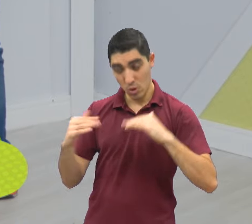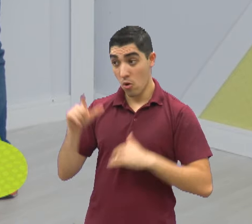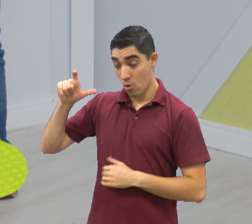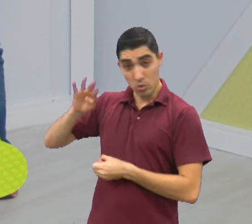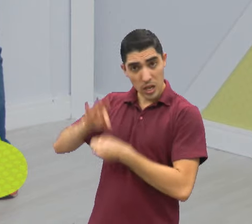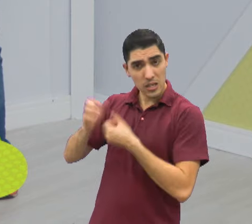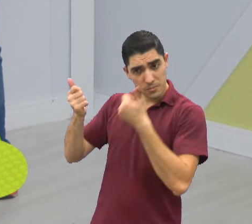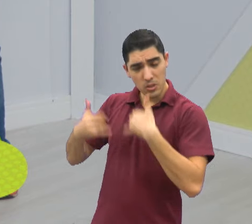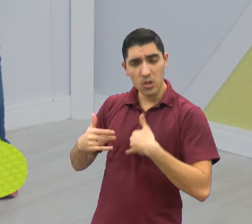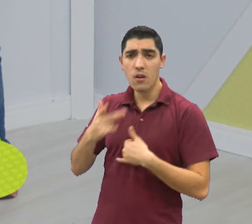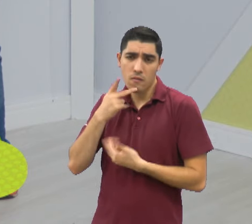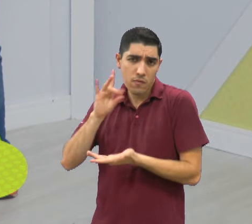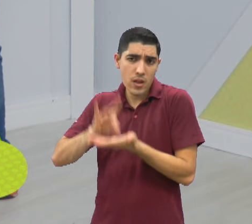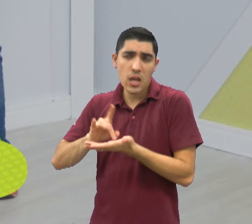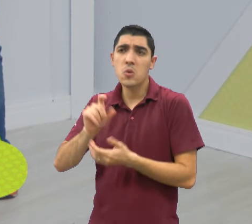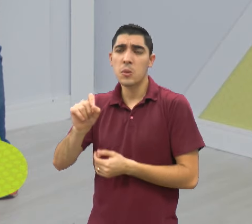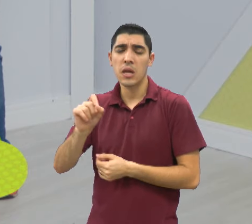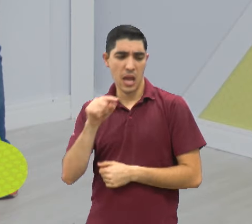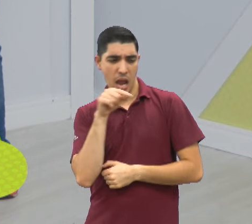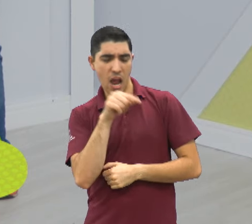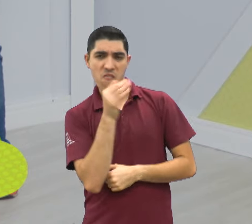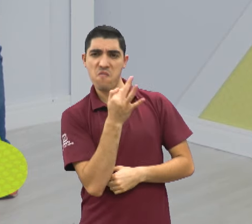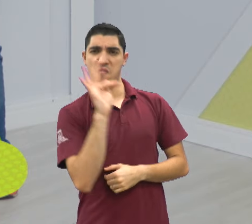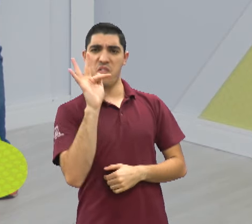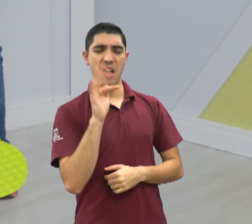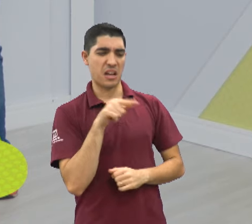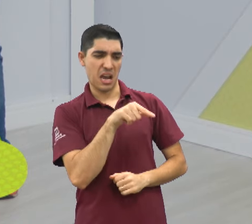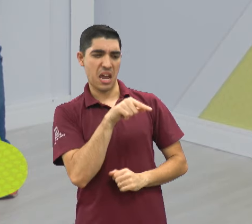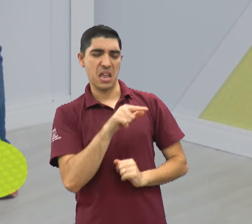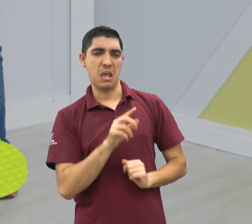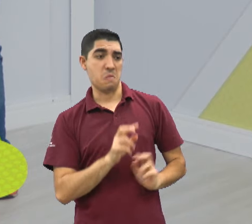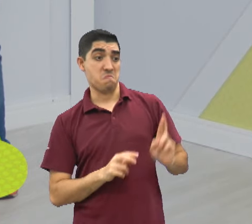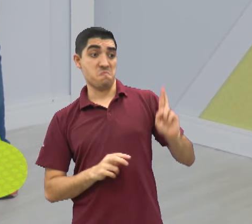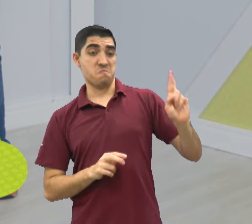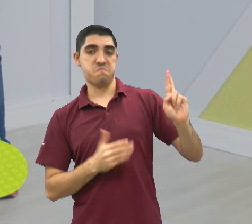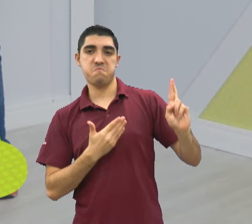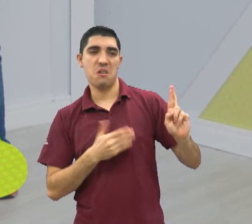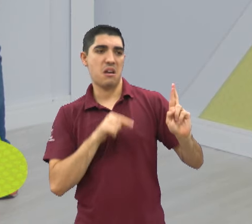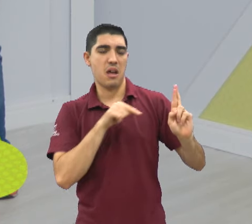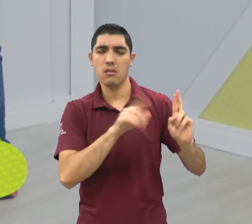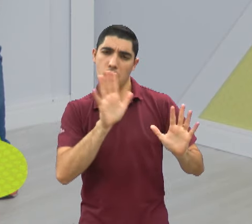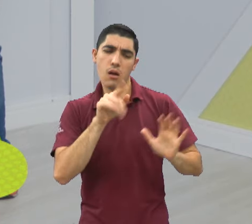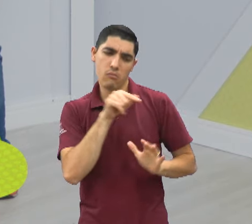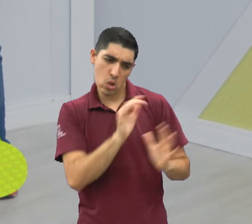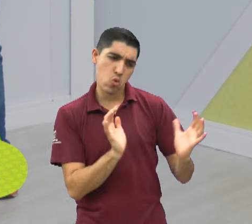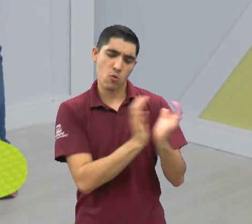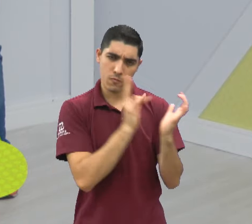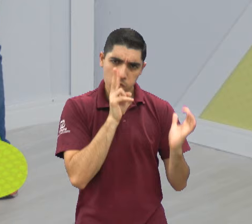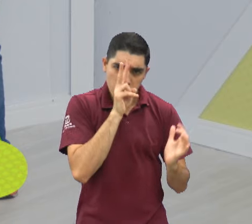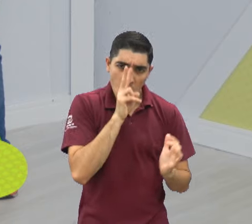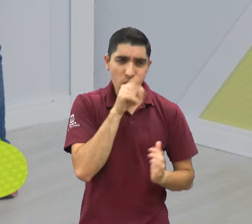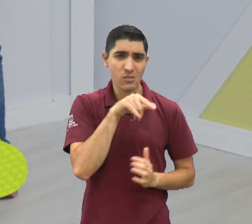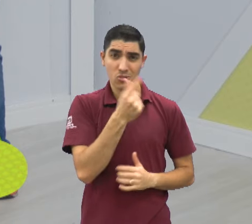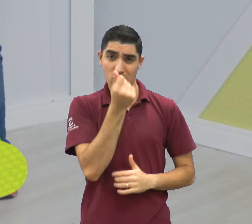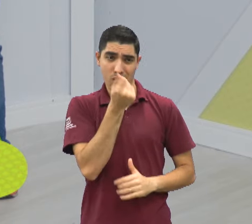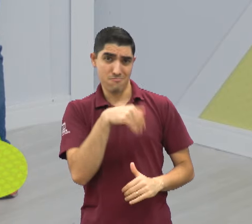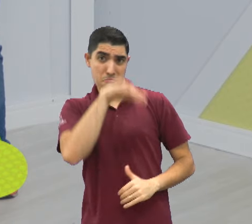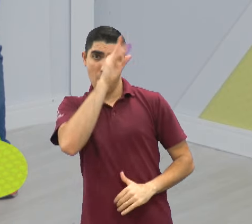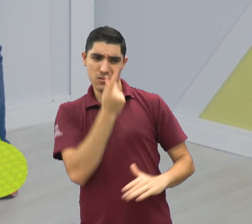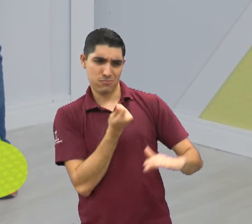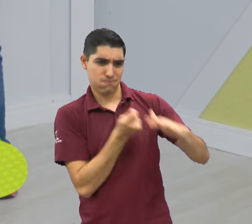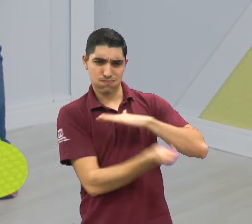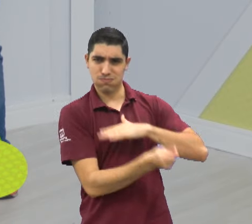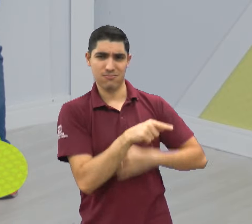jogar responsabilidade para o adversário. Franca é o melhor elenco, é um dos maiores investimentos do Brasil, é o favorito,